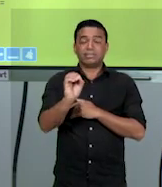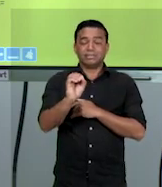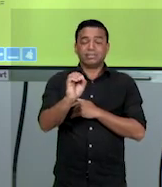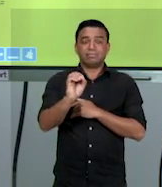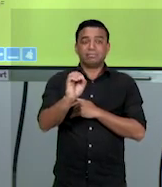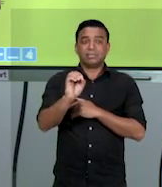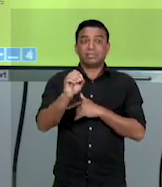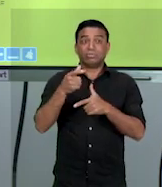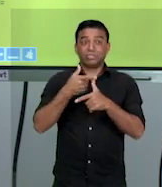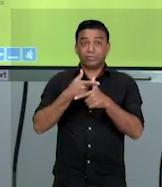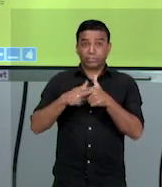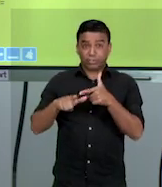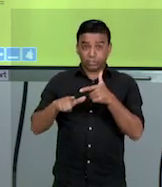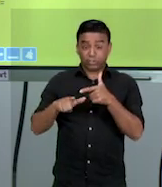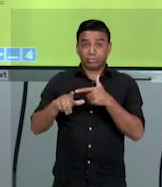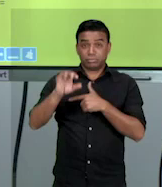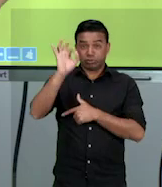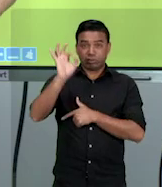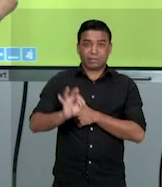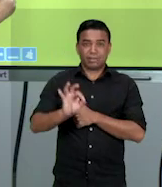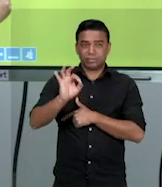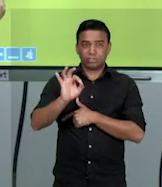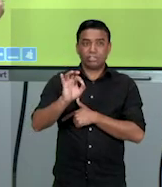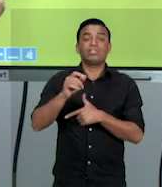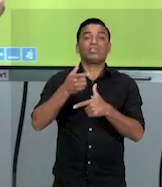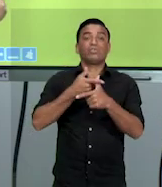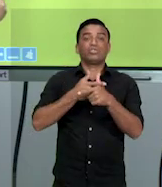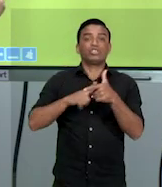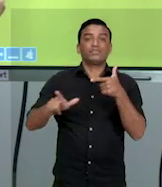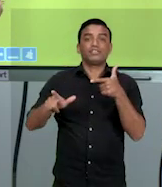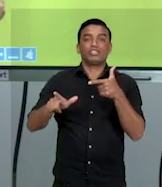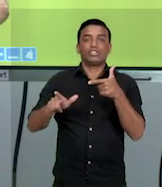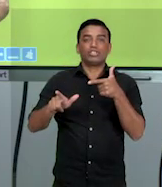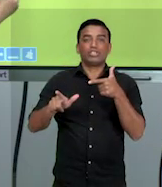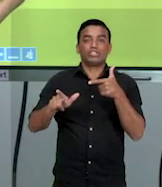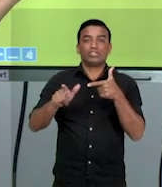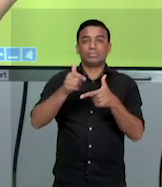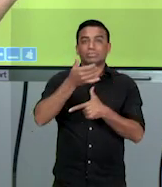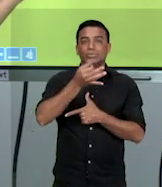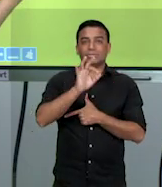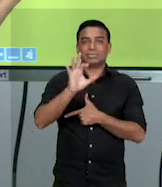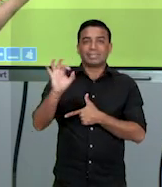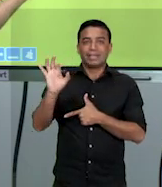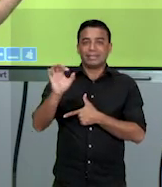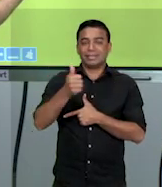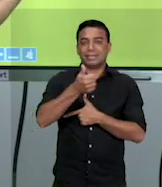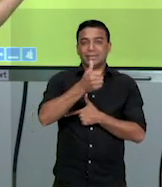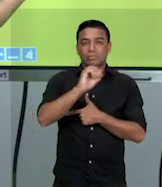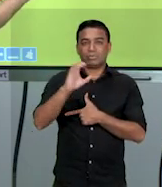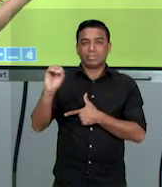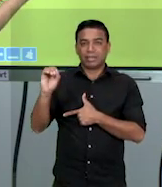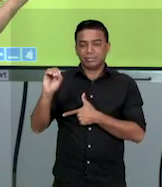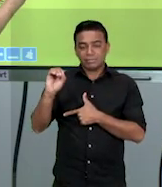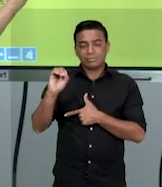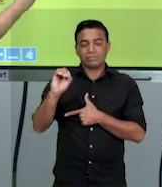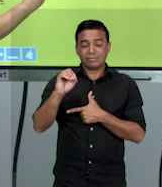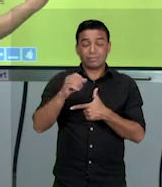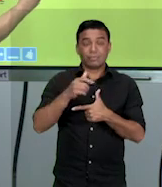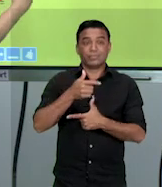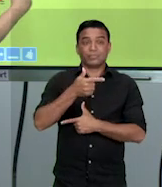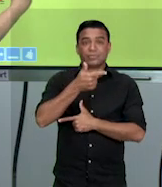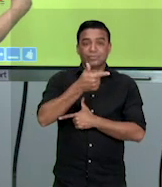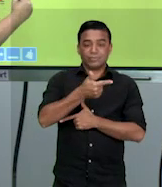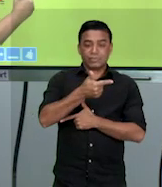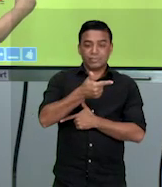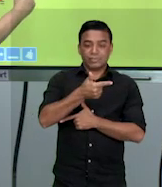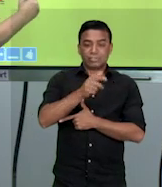símbolo porcentagem significa que eu vou dividir por 100. 25